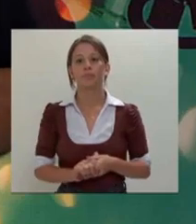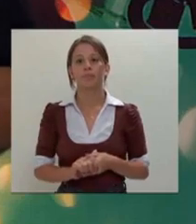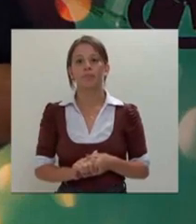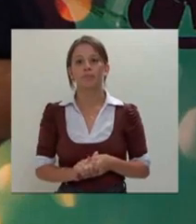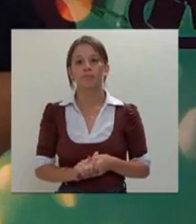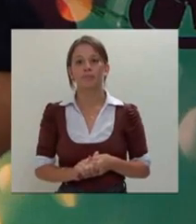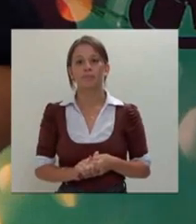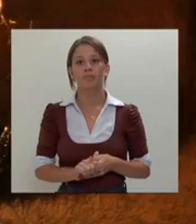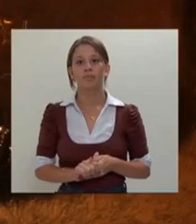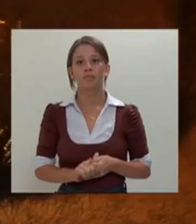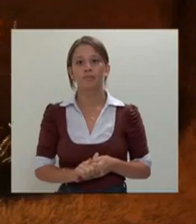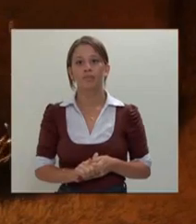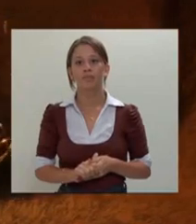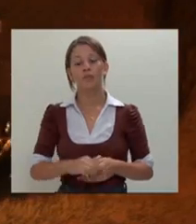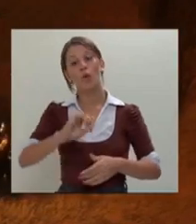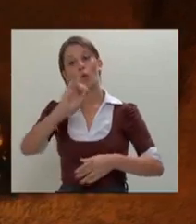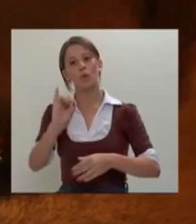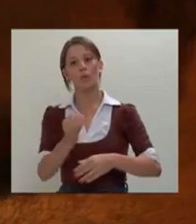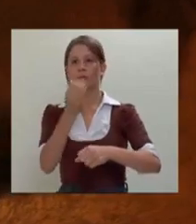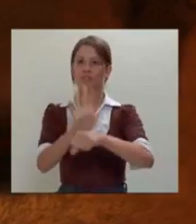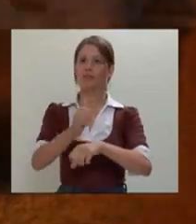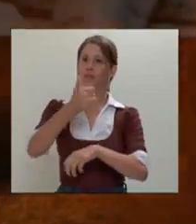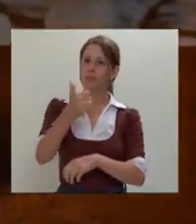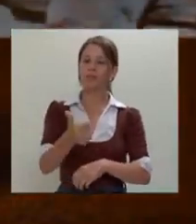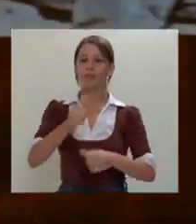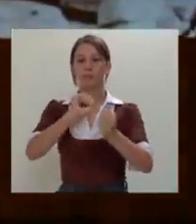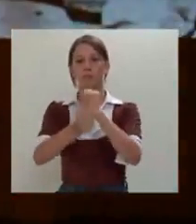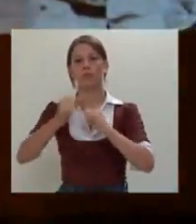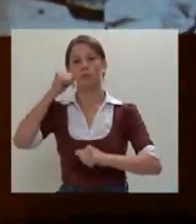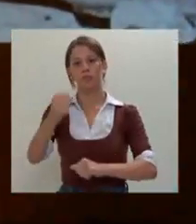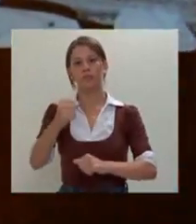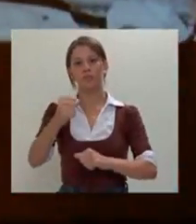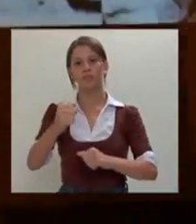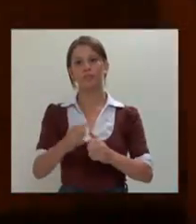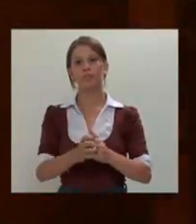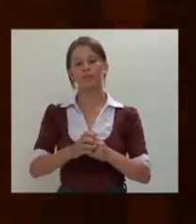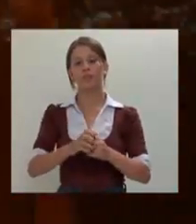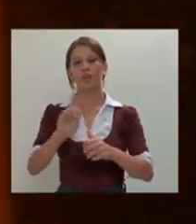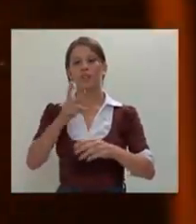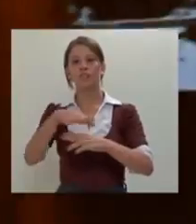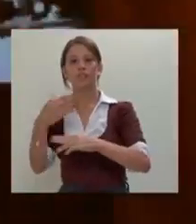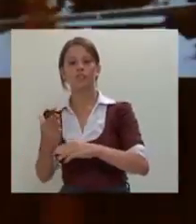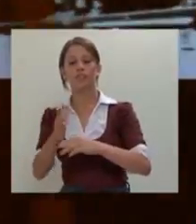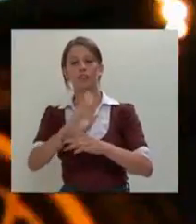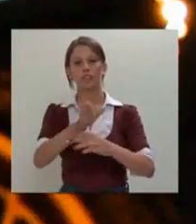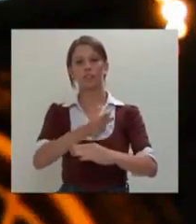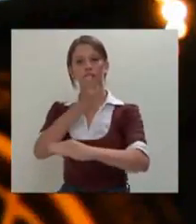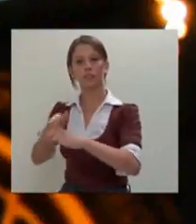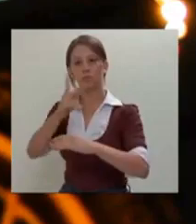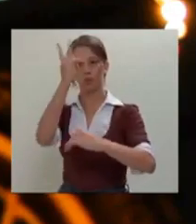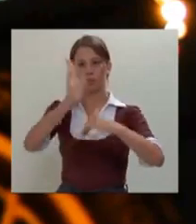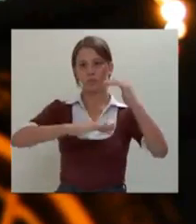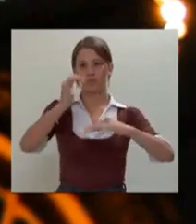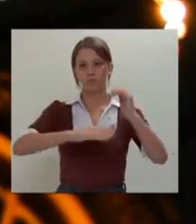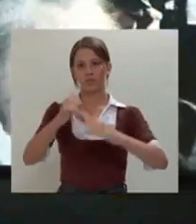de parabéns também o fotógrafo e videomaker Charles Notru pela instalação O Fim da Linha, um trabalho de captura de sons